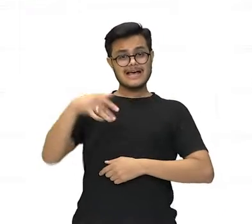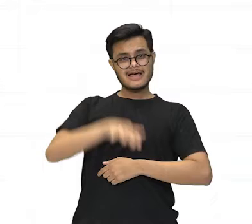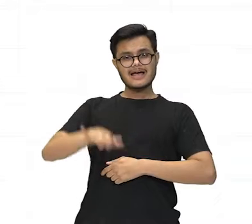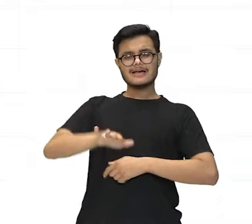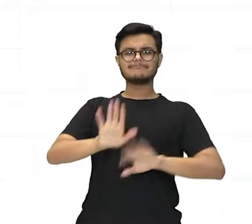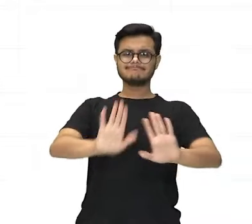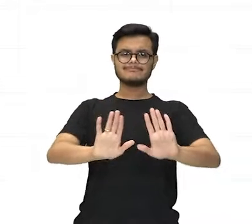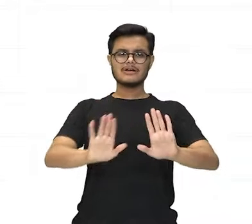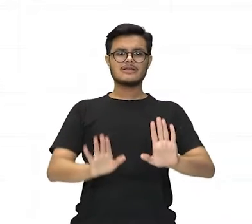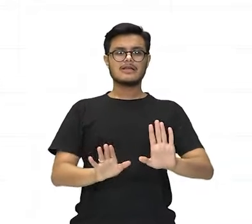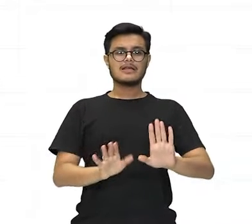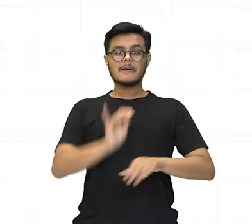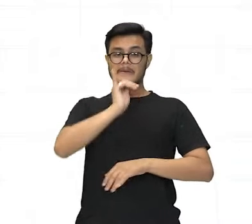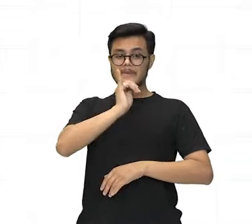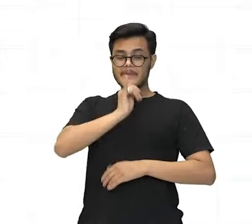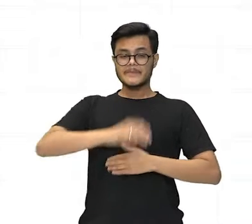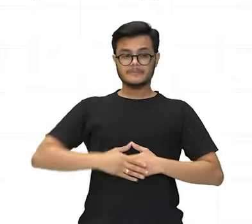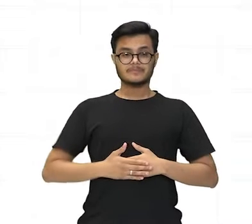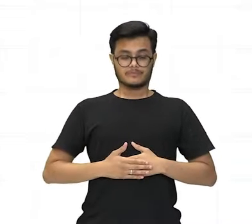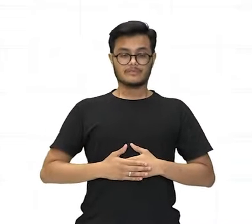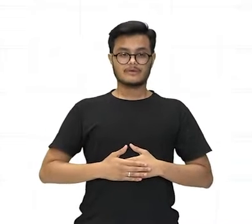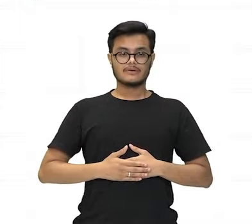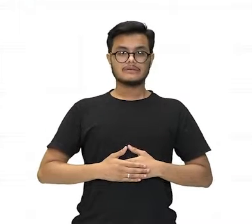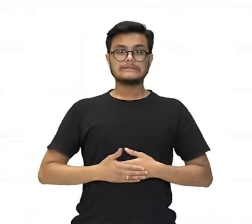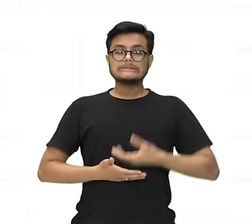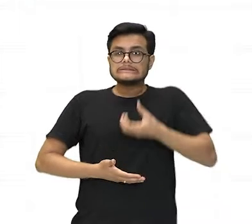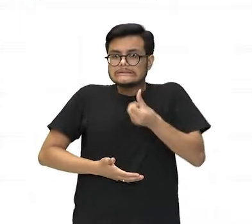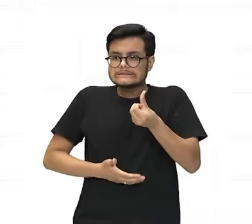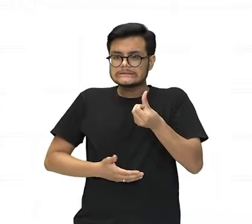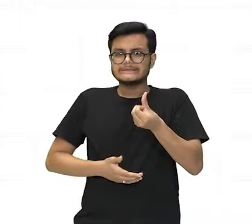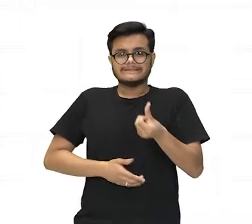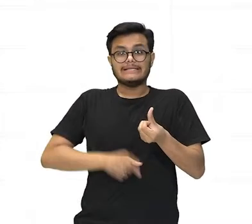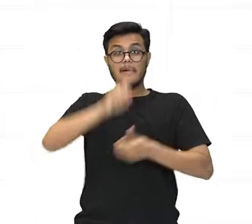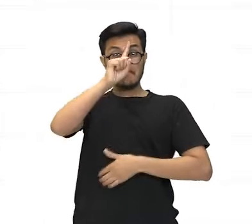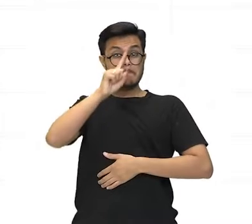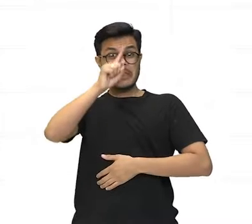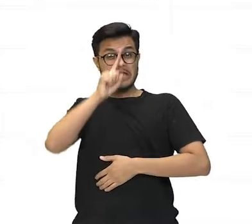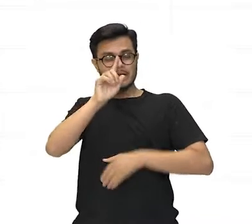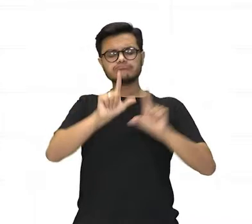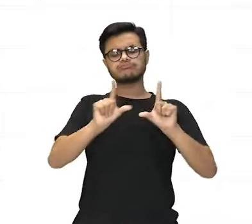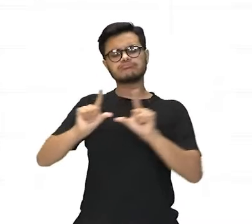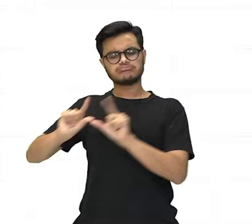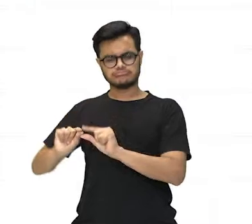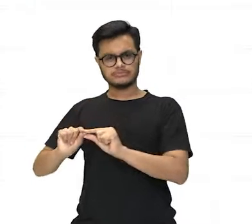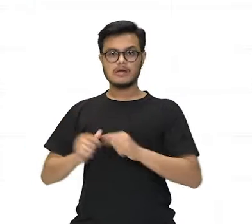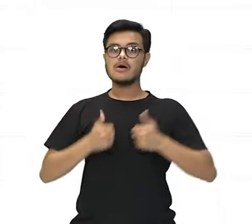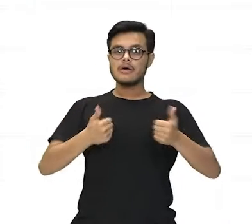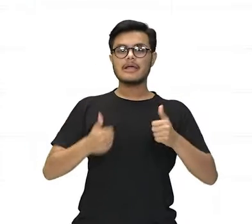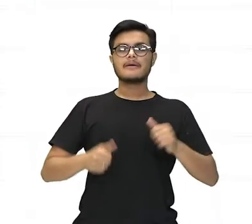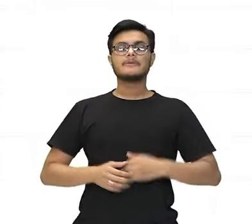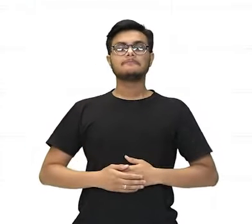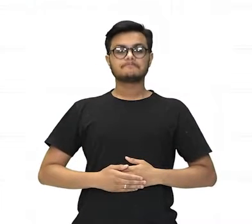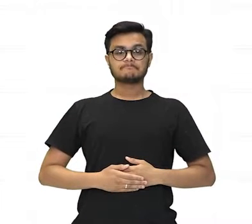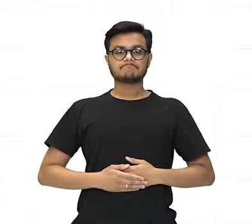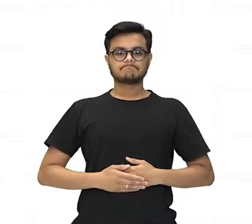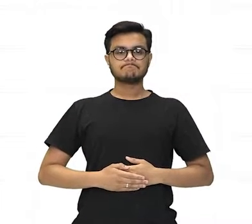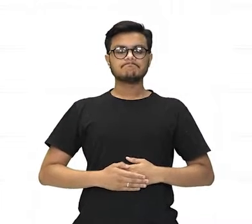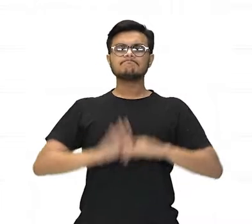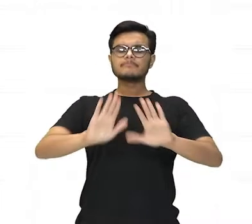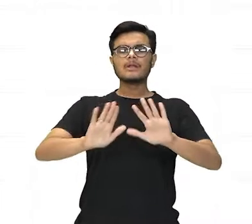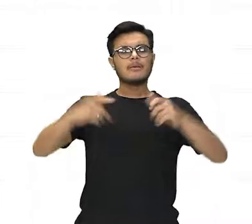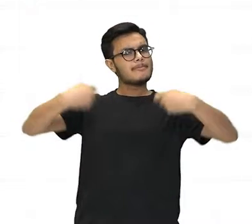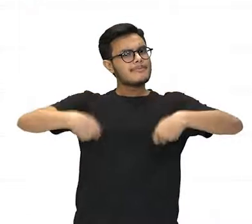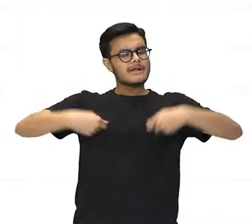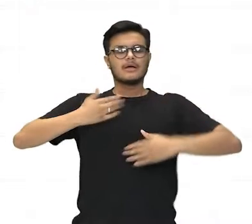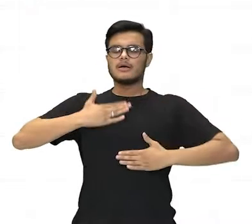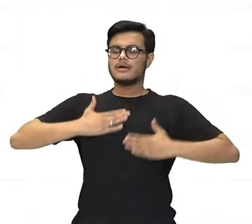seja os primeiros socorros, né, assim, mais graves aos menores, tá? Primeiro, manter a calma e a